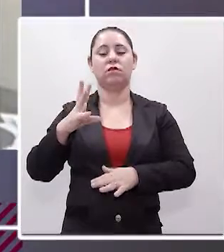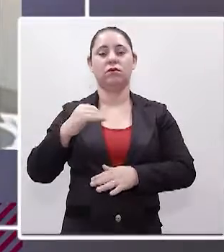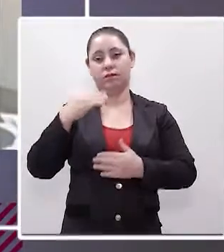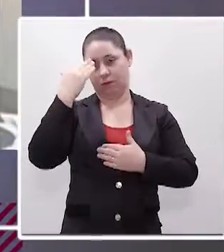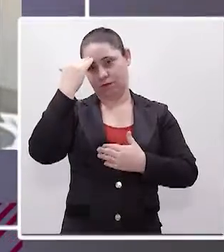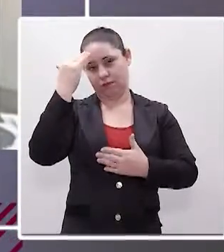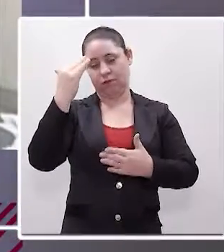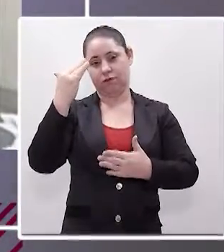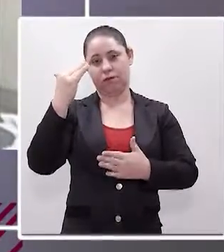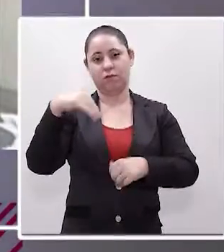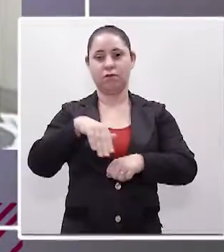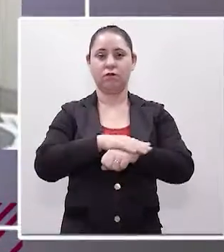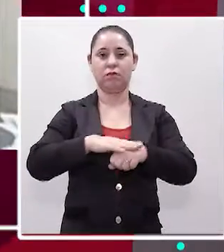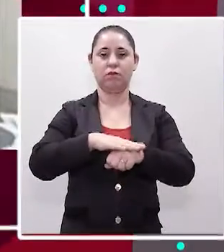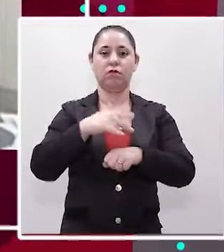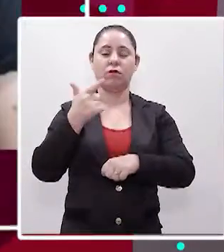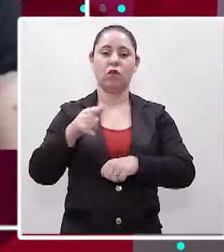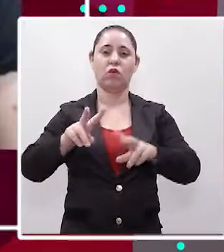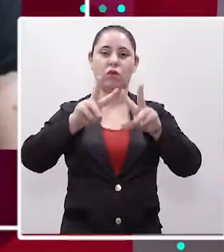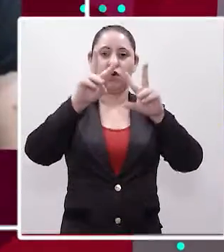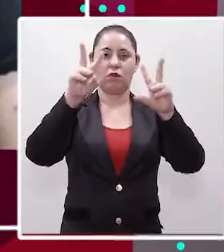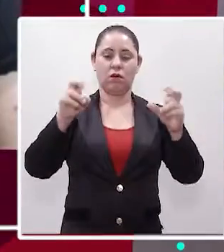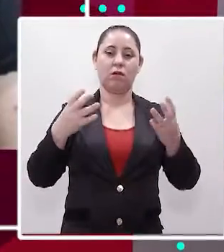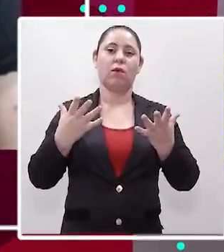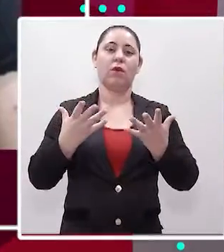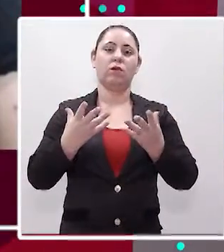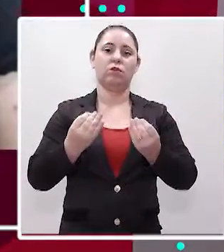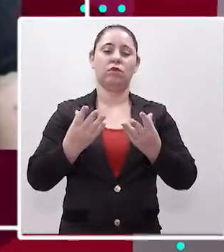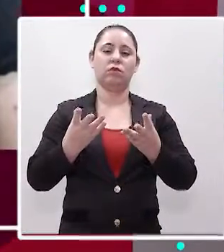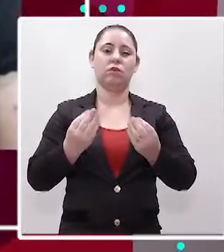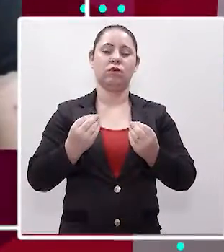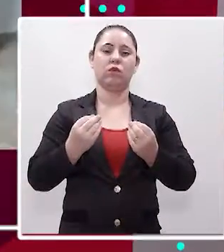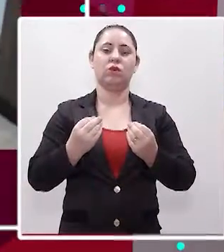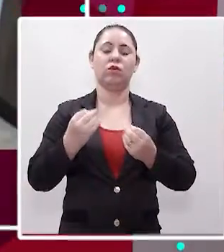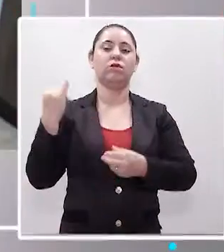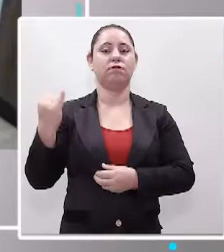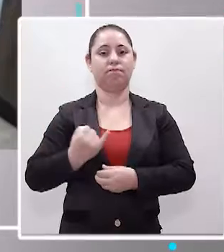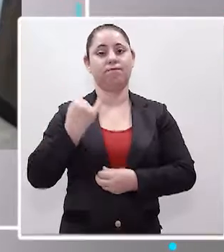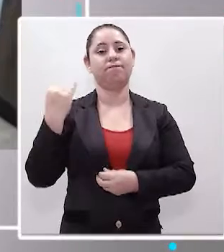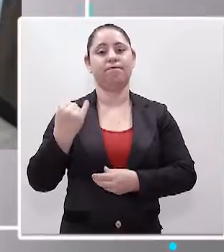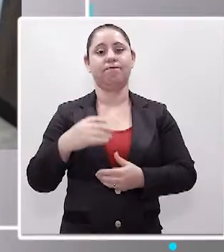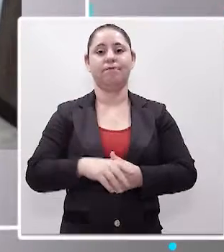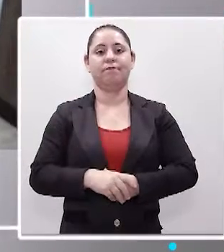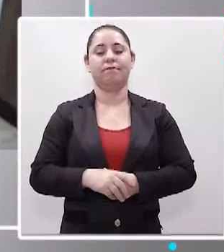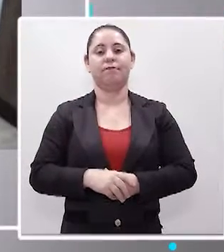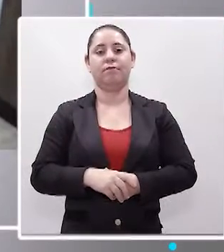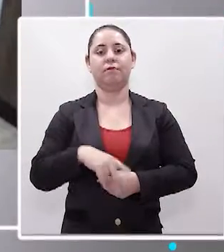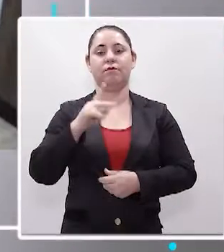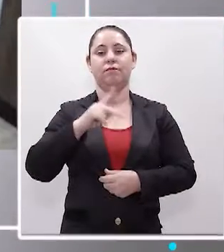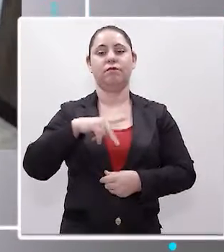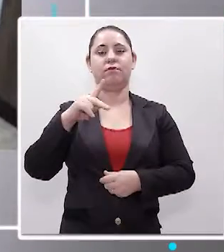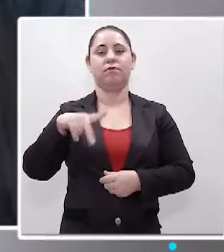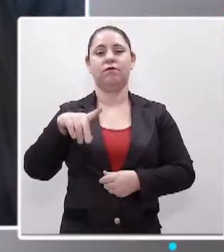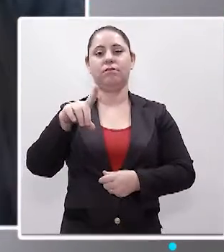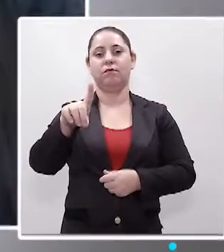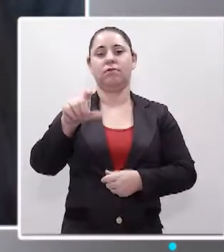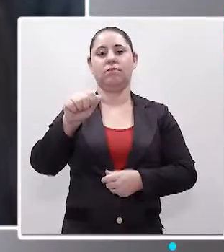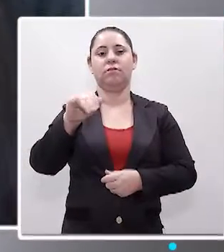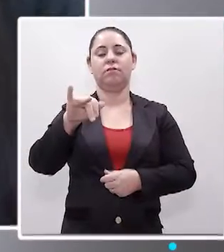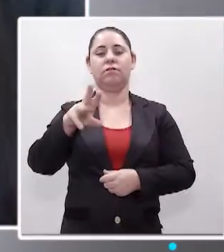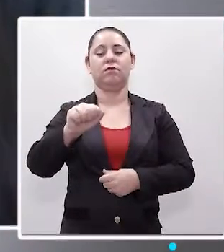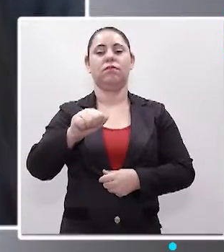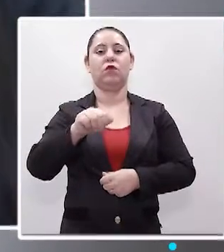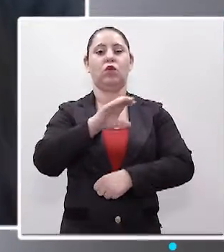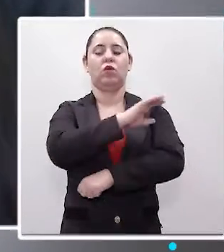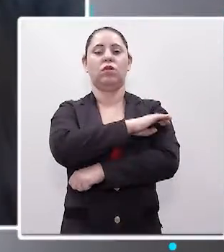Olá, Tiago, eu que agradeço conversar de novo sobre esse tema que ainda está tão importante, né? A professora